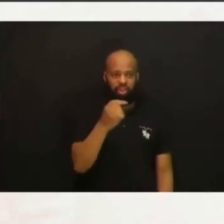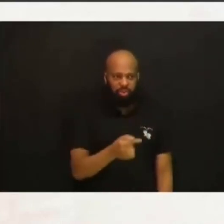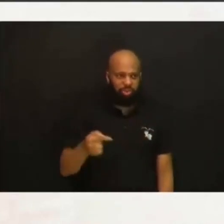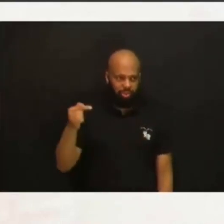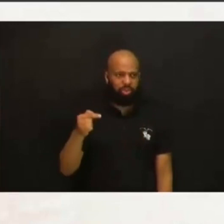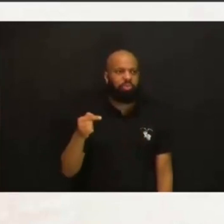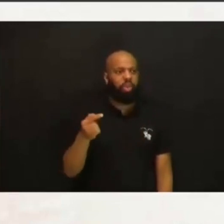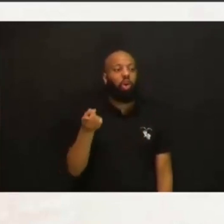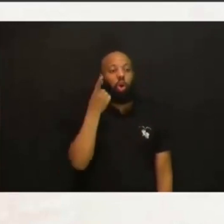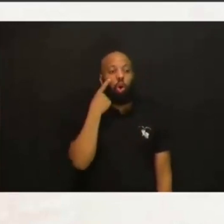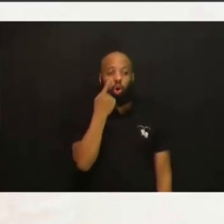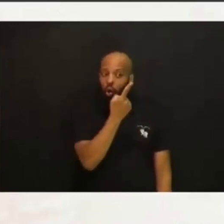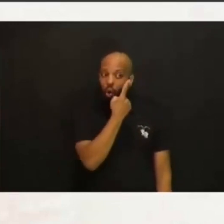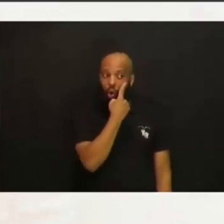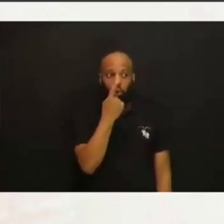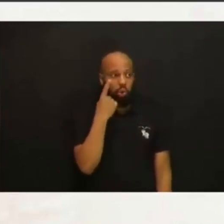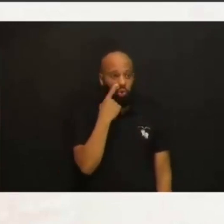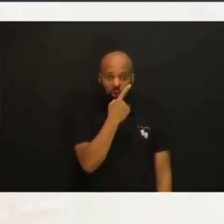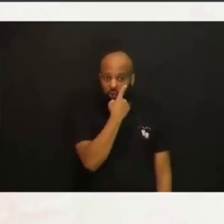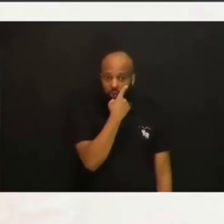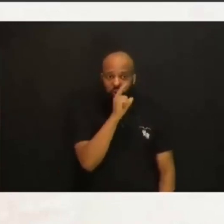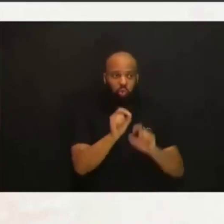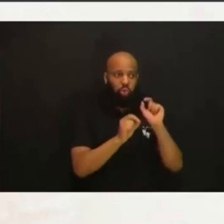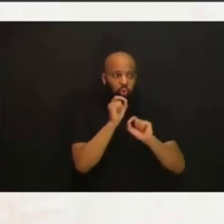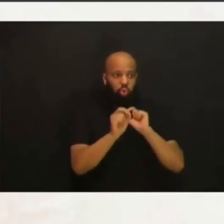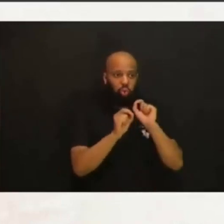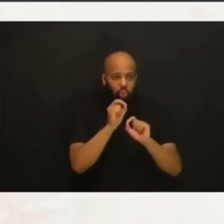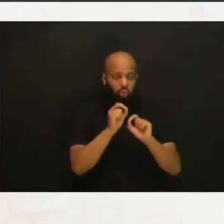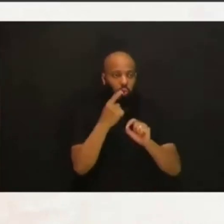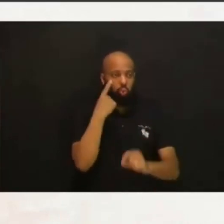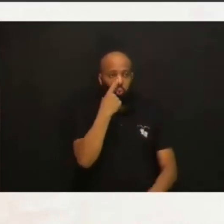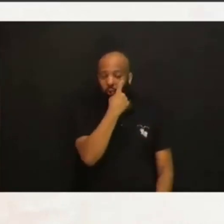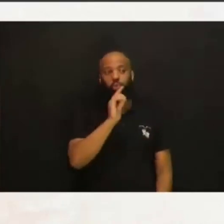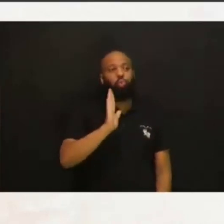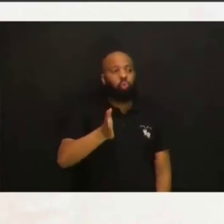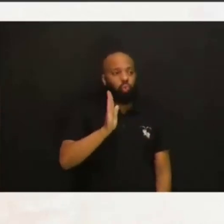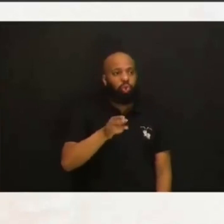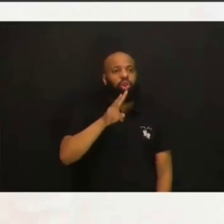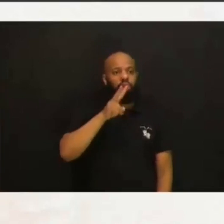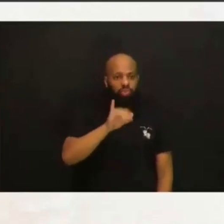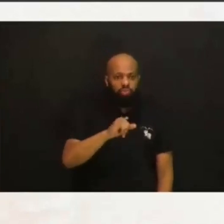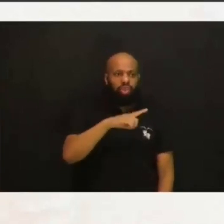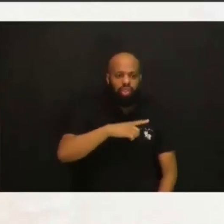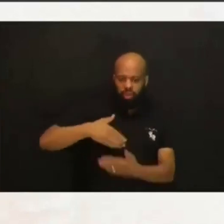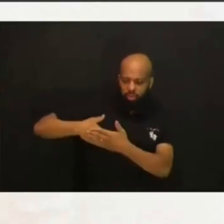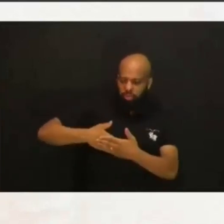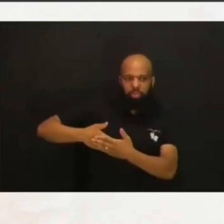Os olhos ocupam a região anterior da face já. Vai se tornando um bebê cada vez com